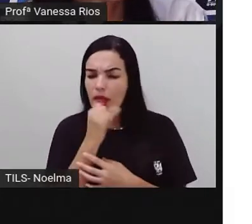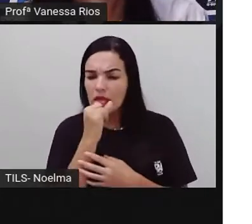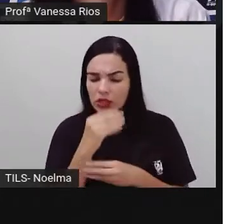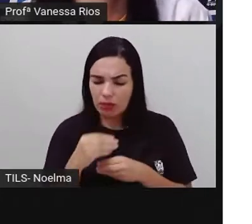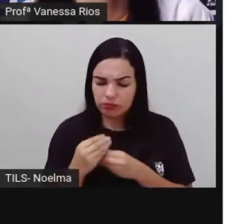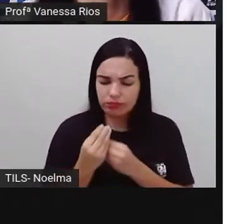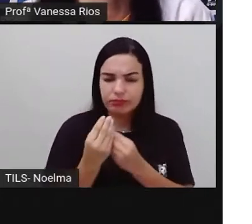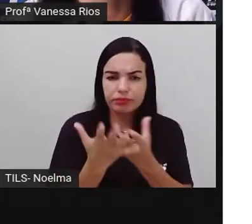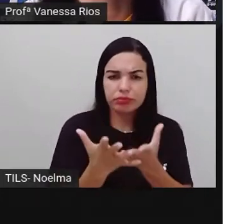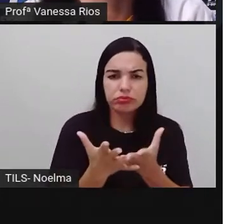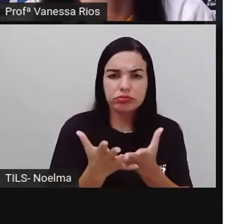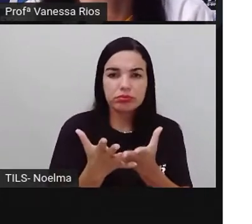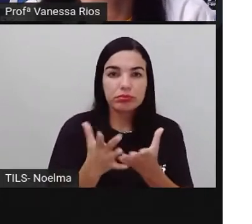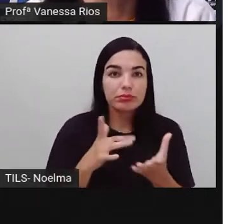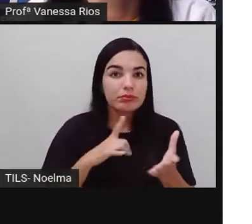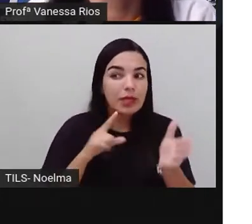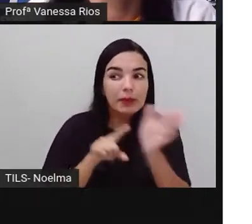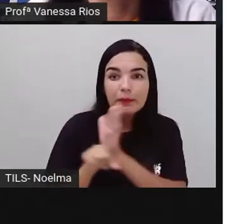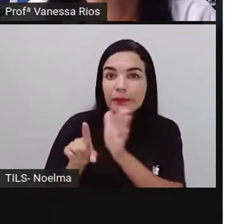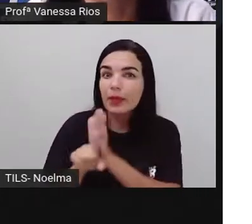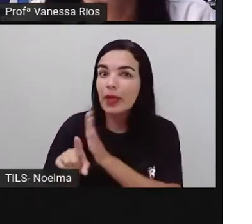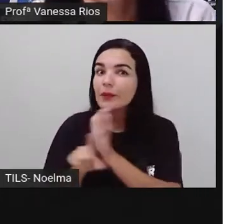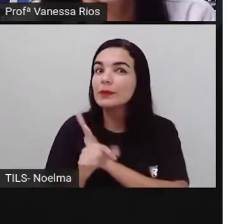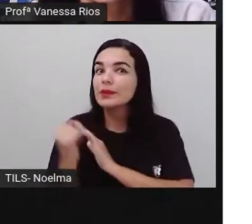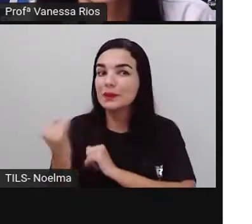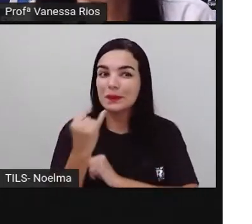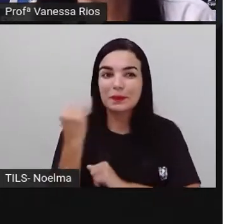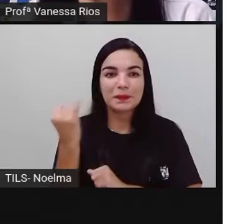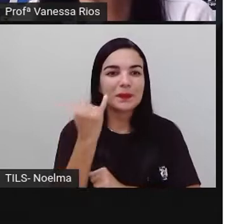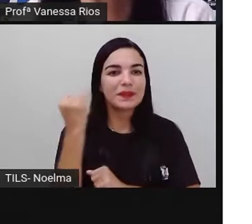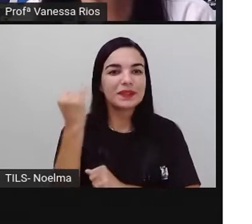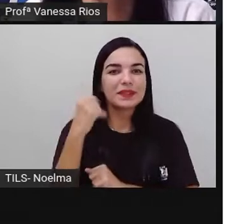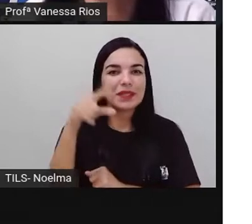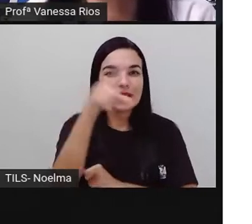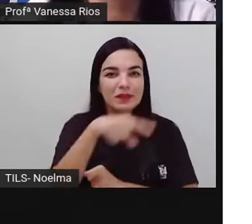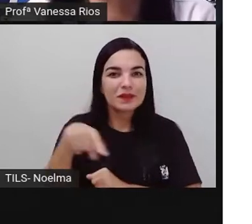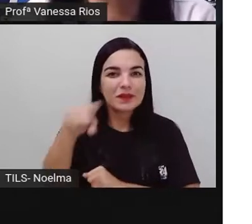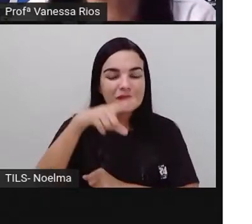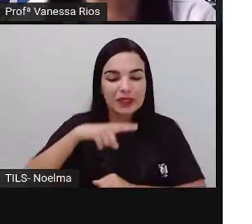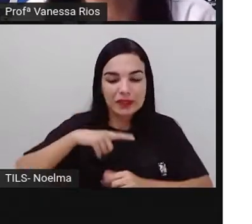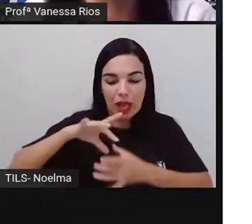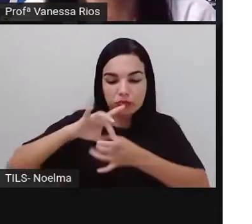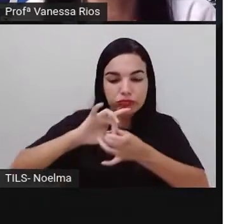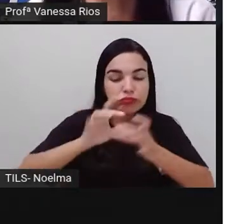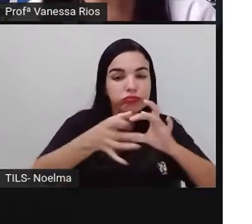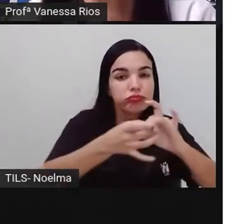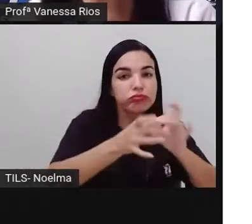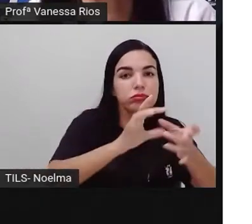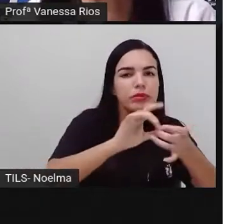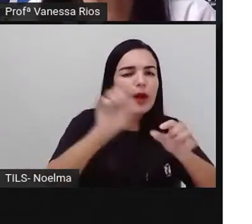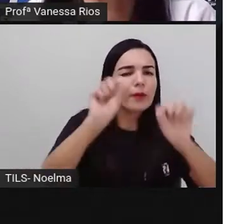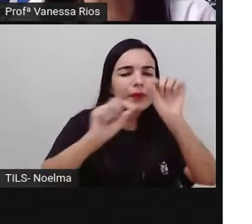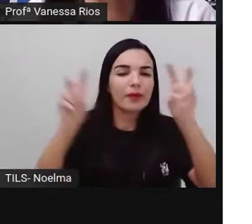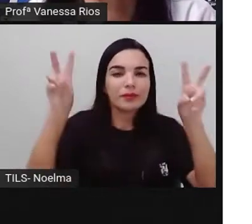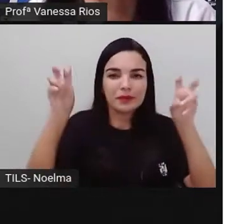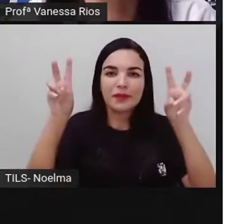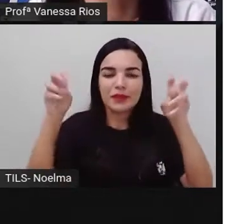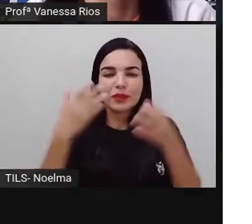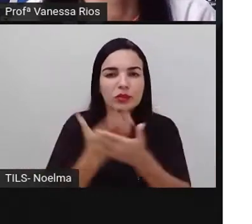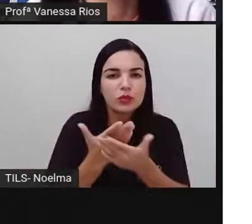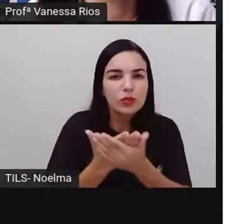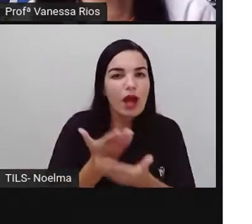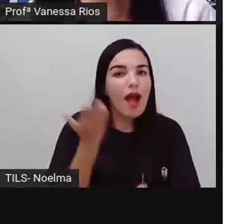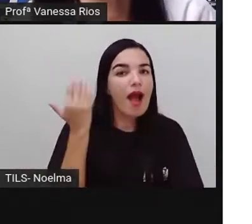passa? São perguntas aí muito interessantes e que estão relacionadas aí com o assunto que a gente